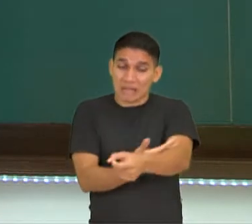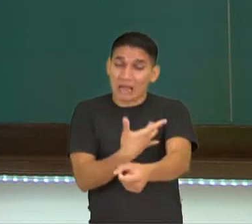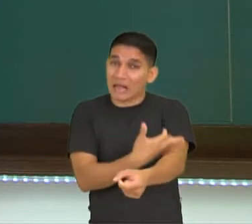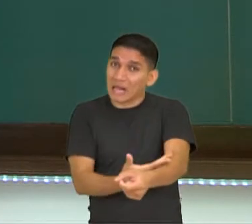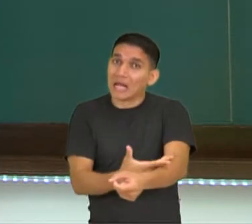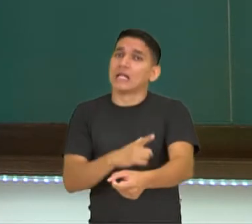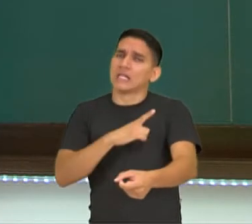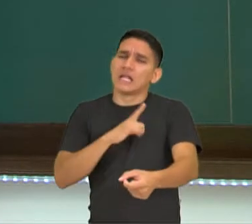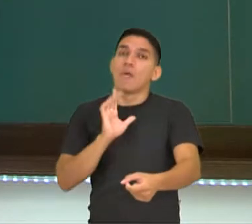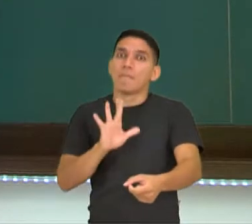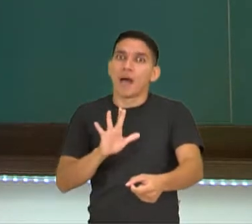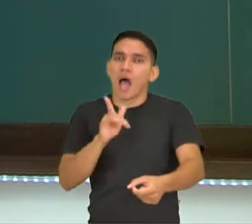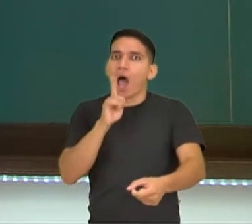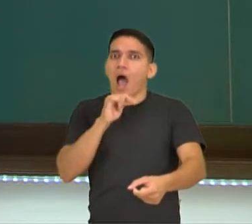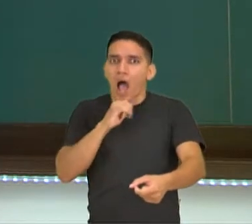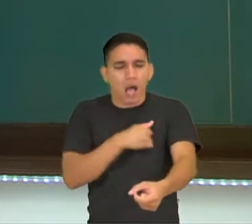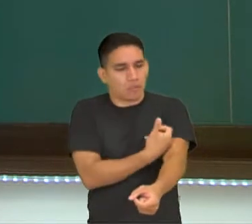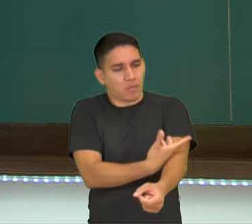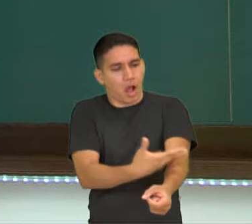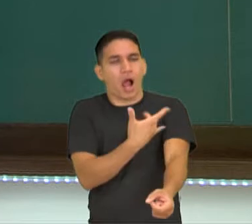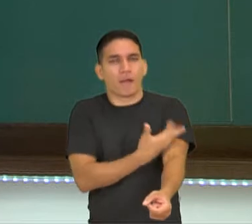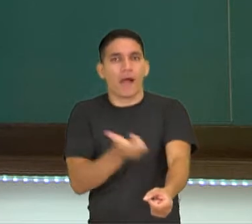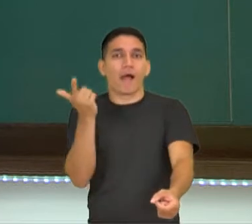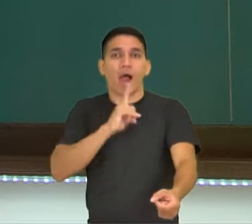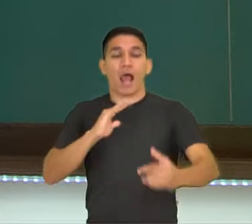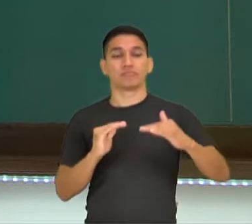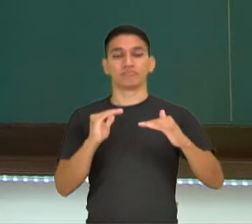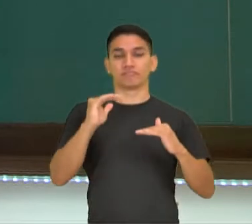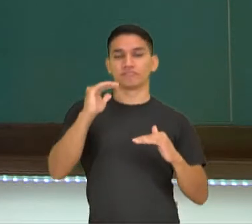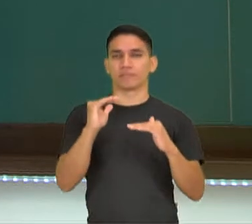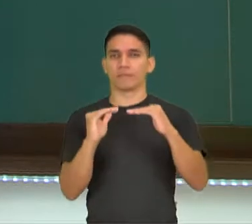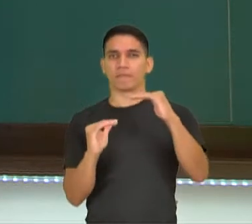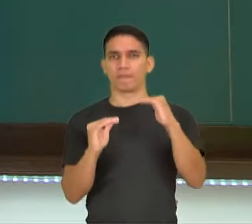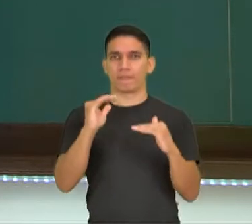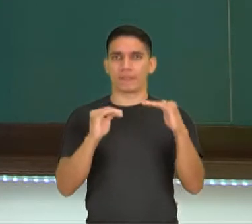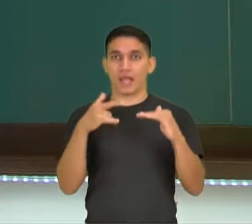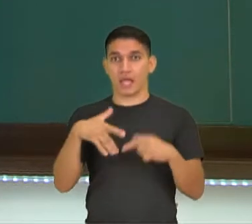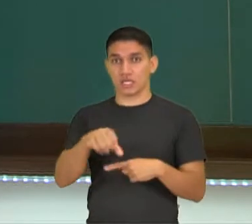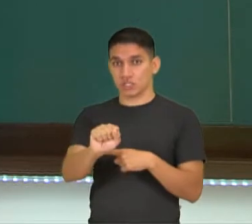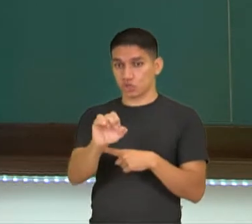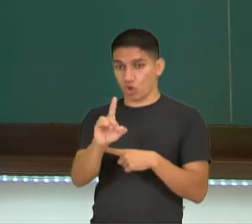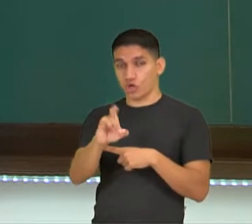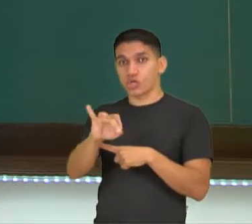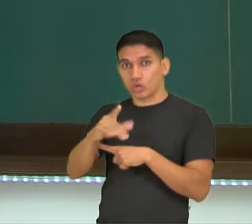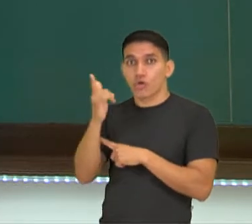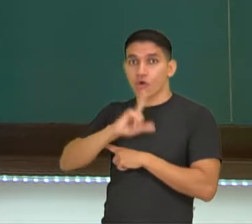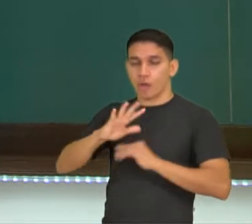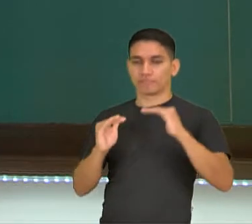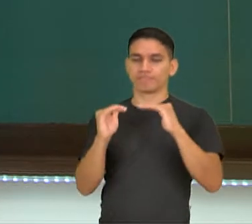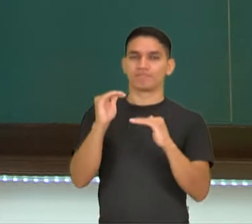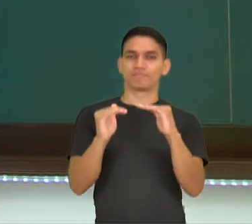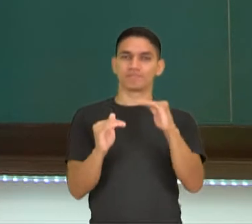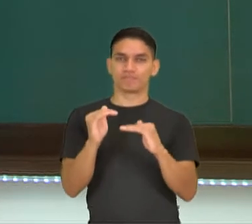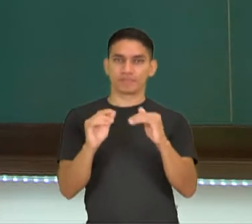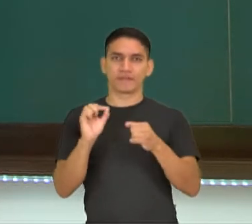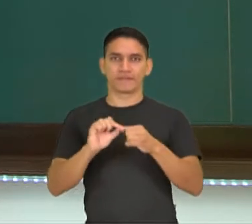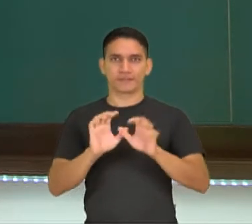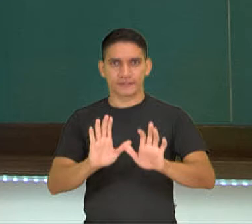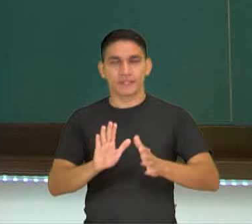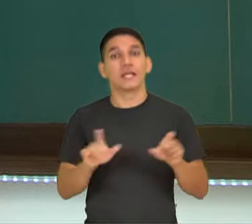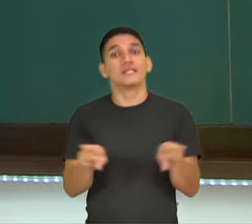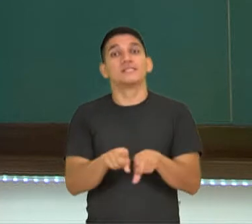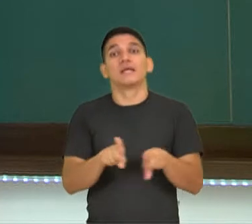água. Tem que ter um equilíbrio desses fluidos dentro do nosso corpo e ele garante esse equilíbrio. E do nível